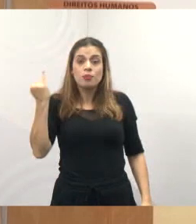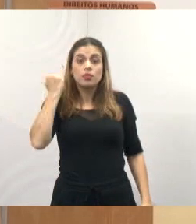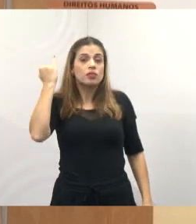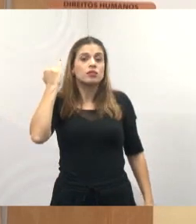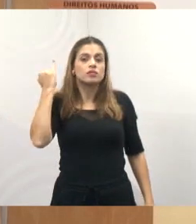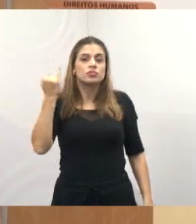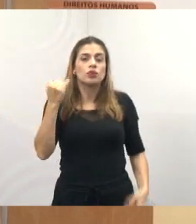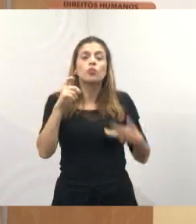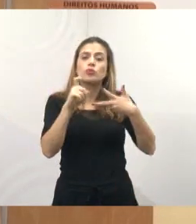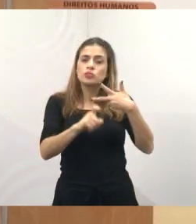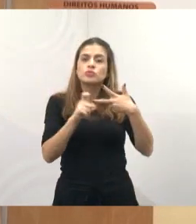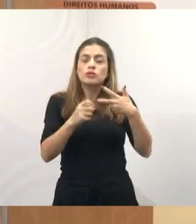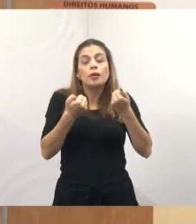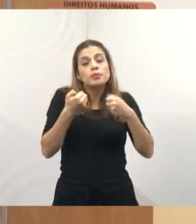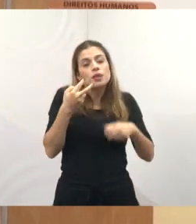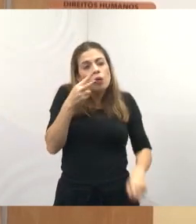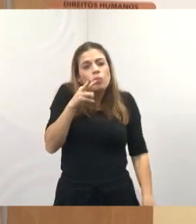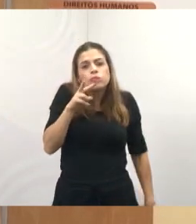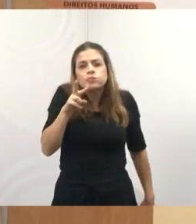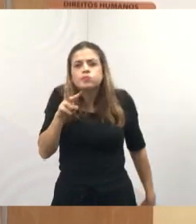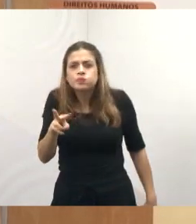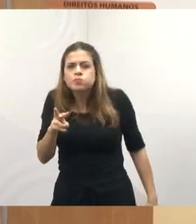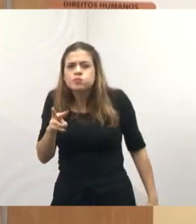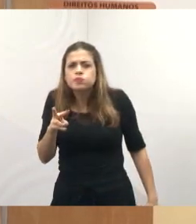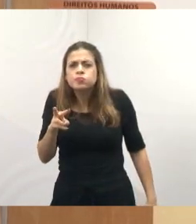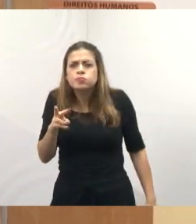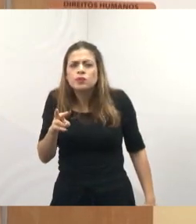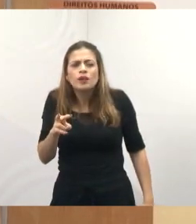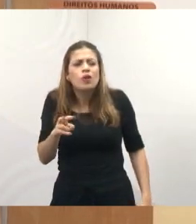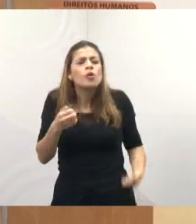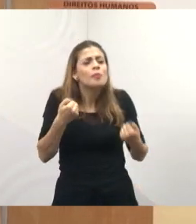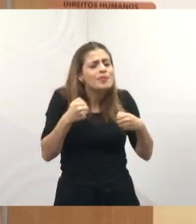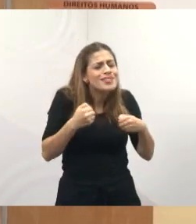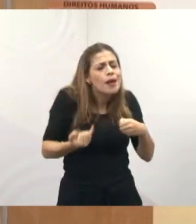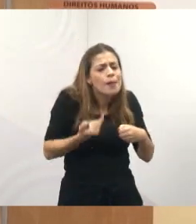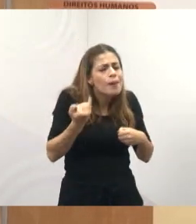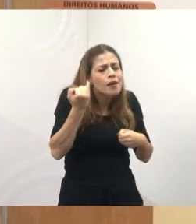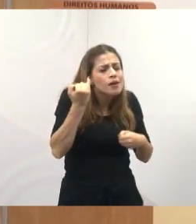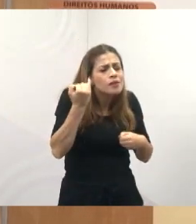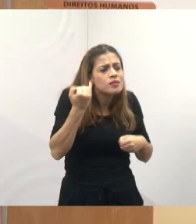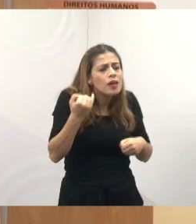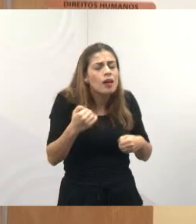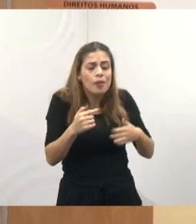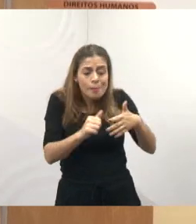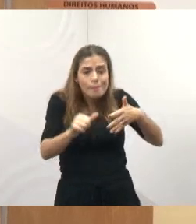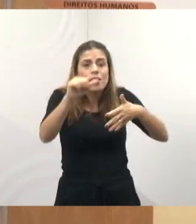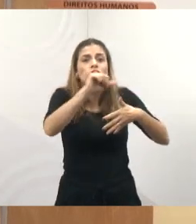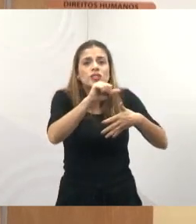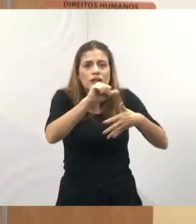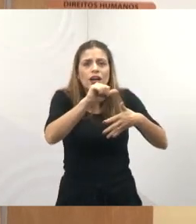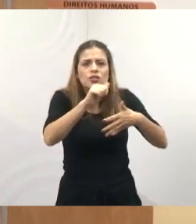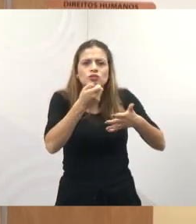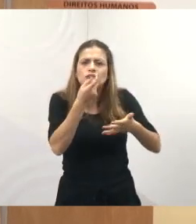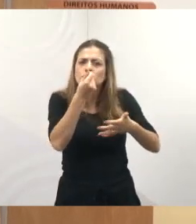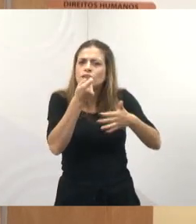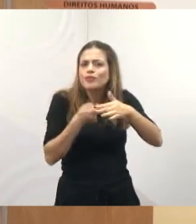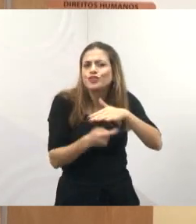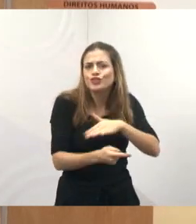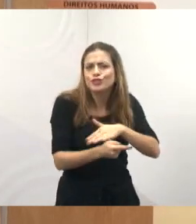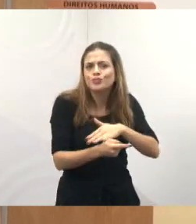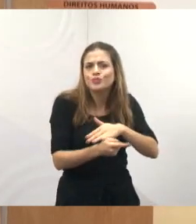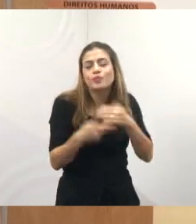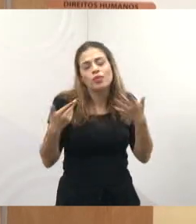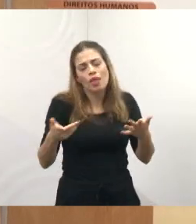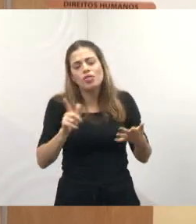o Executivo tem que ter esse olhar, aonde que eu vou investir o dinheiro da Prefeitura, que é dinheiro do povo, e aí tem que investir com